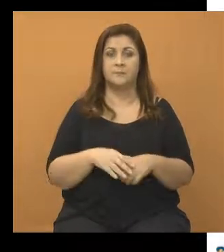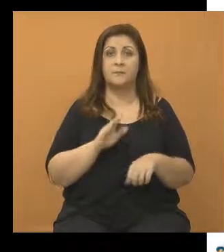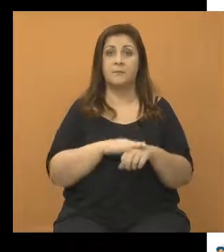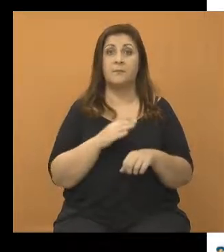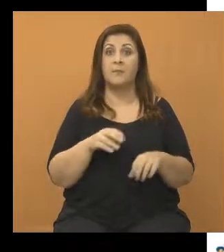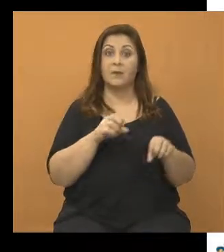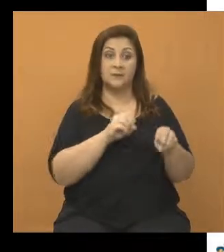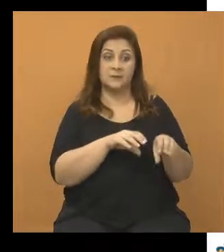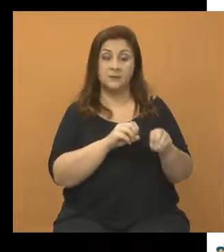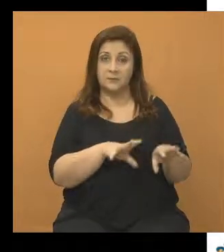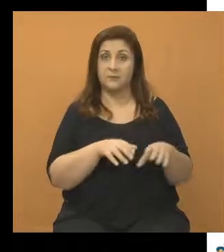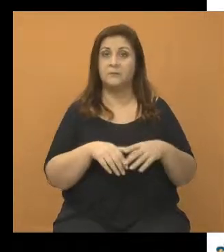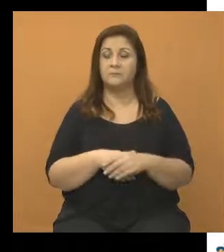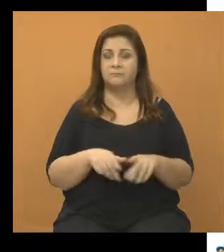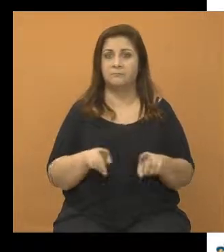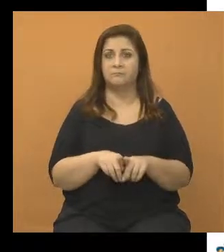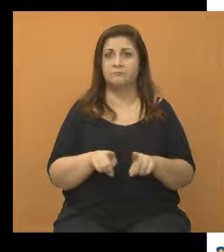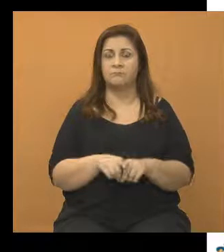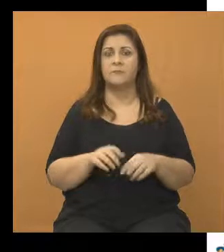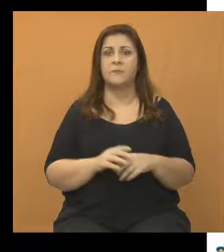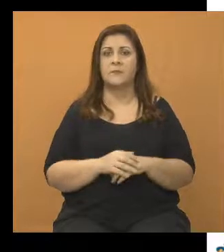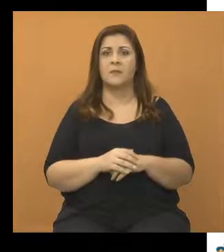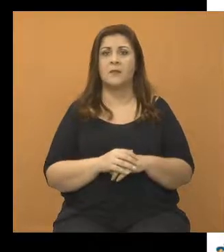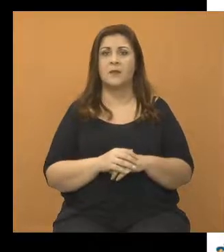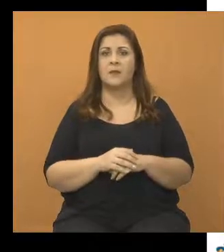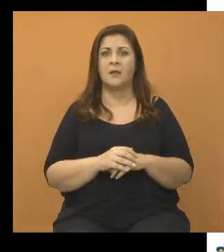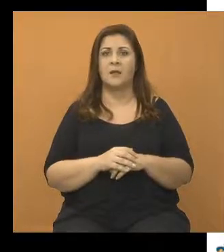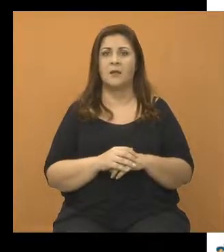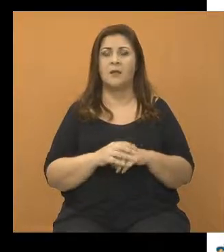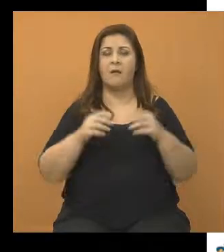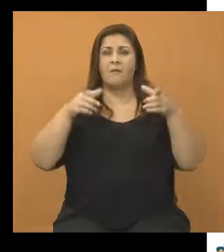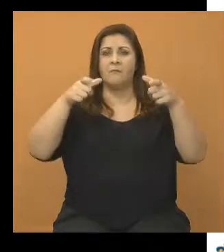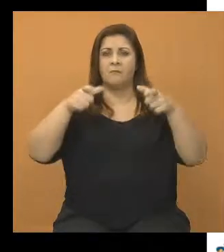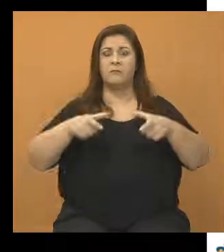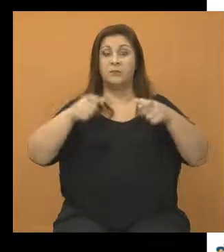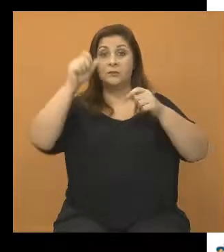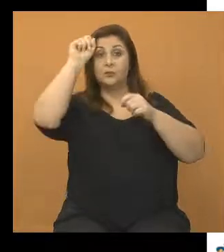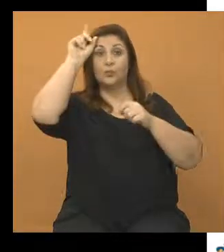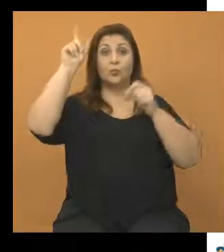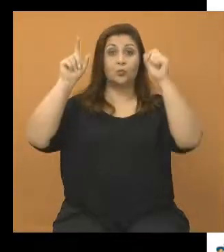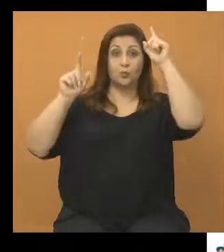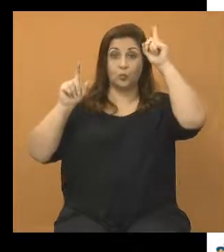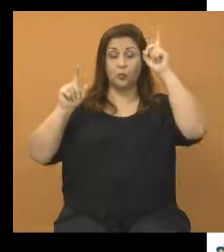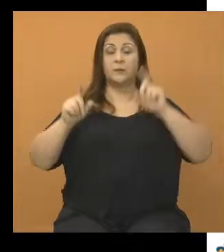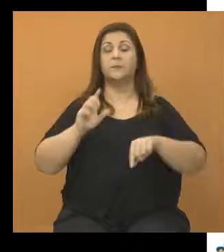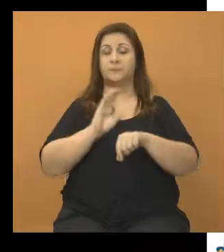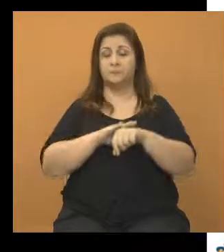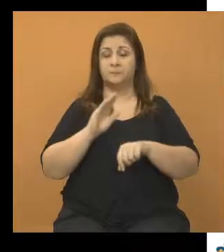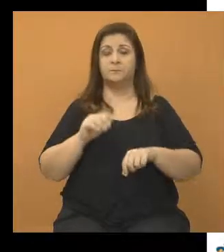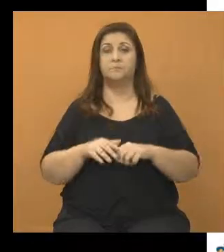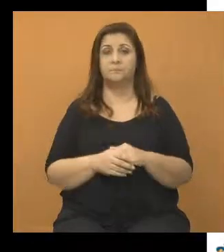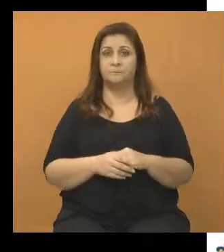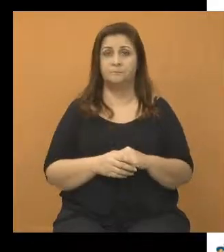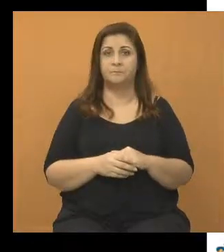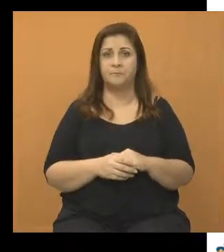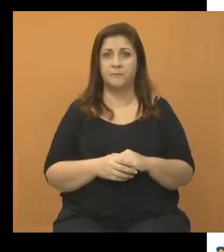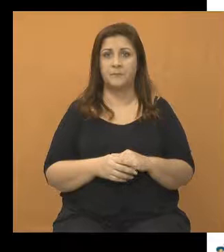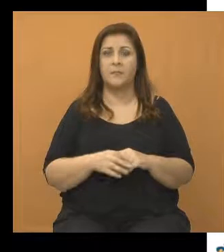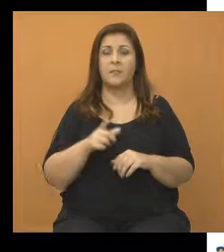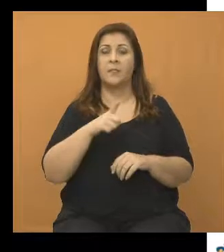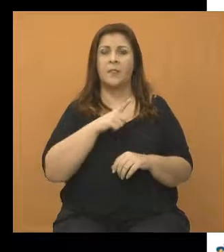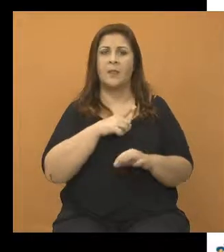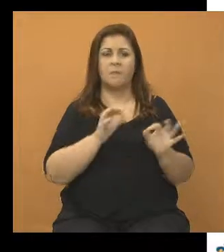Fundação Cultural sai de 4.500 para 5.700, né? Tem incubadoras de